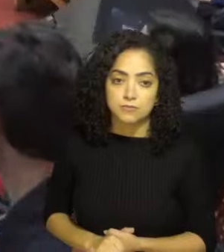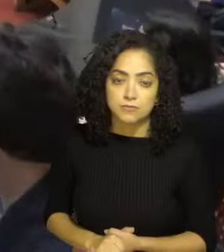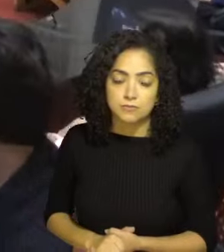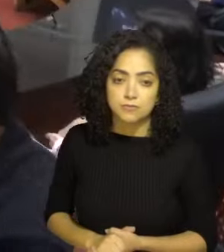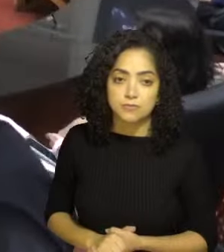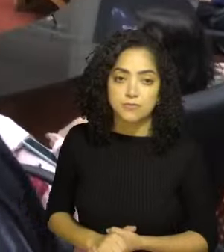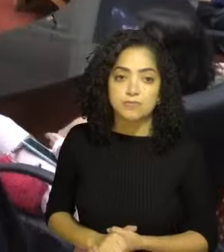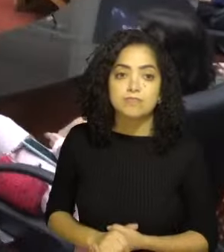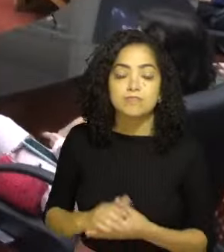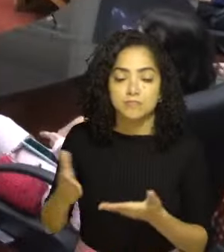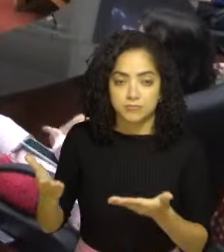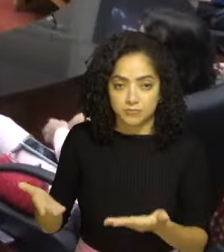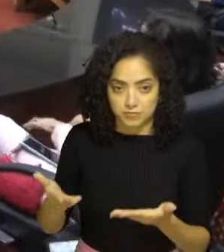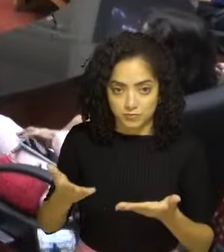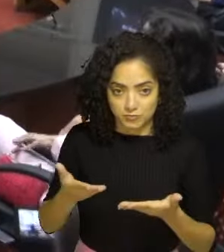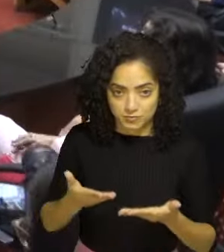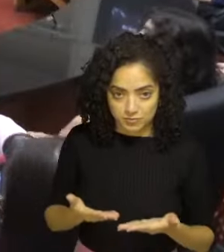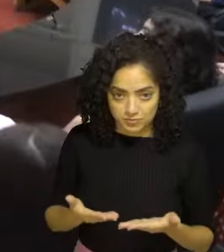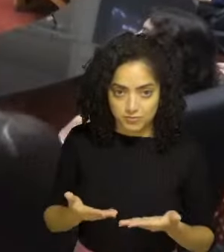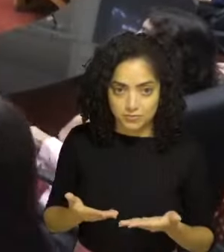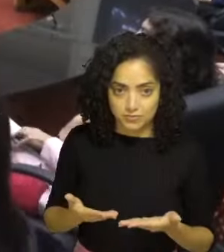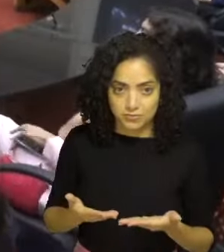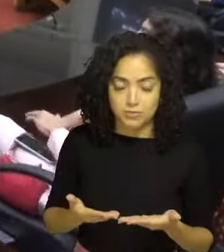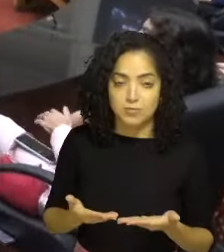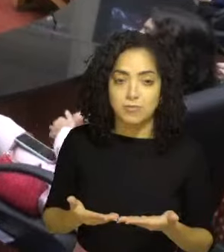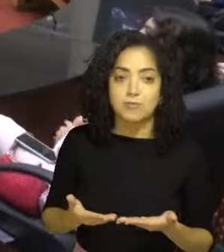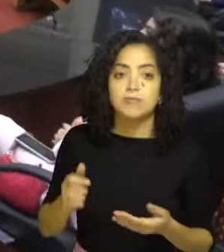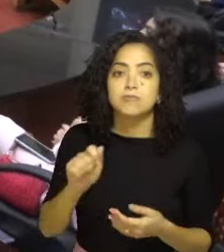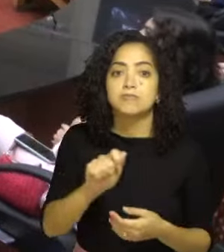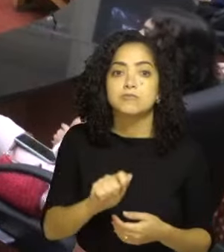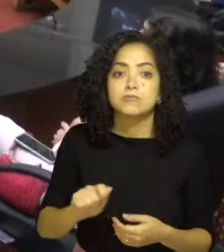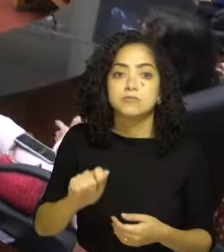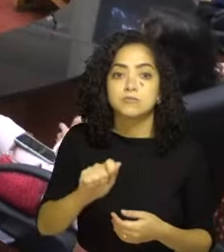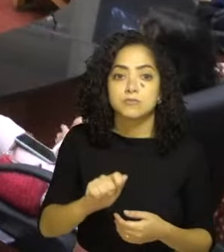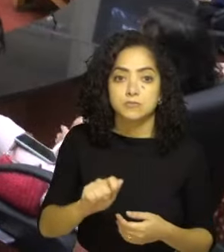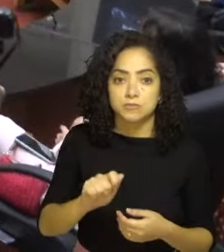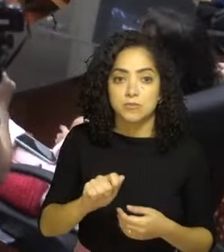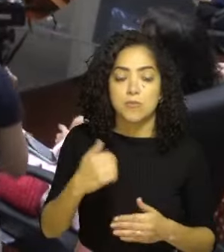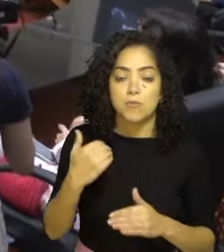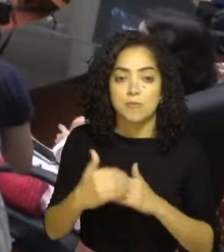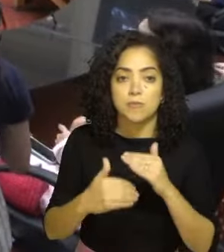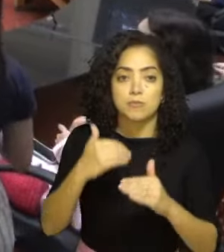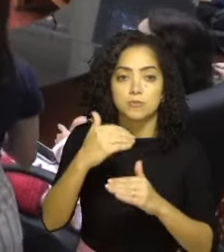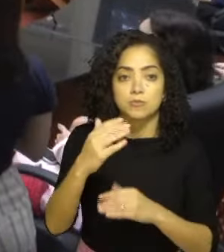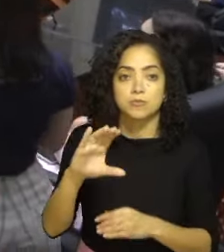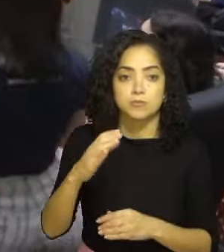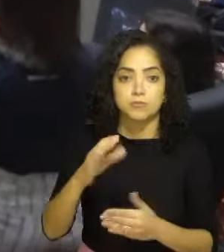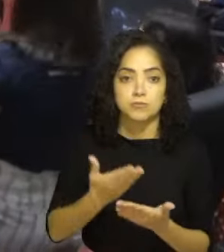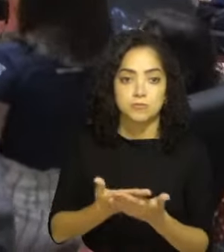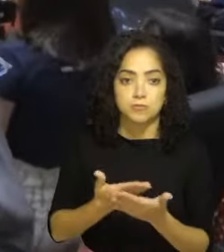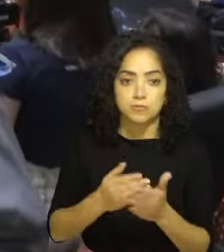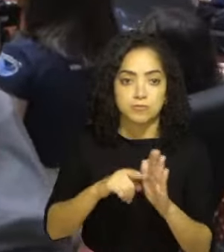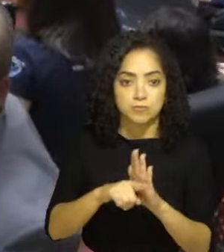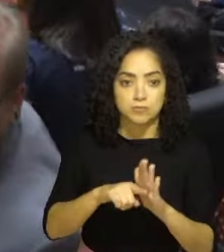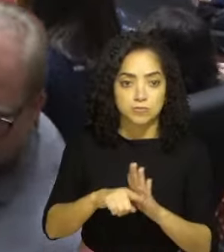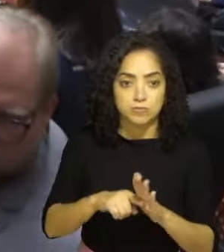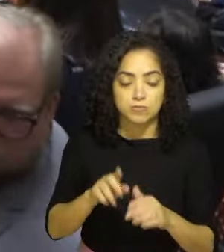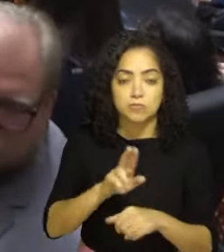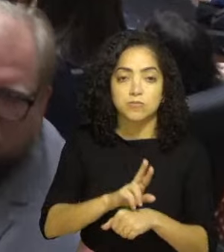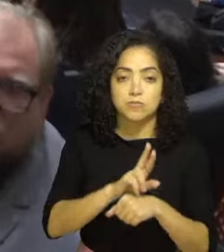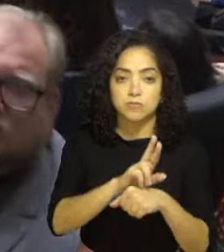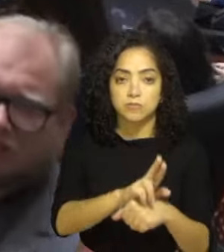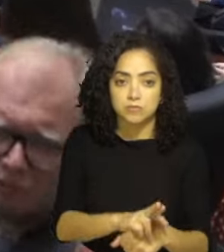Convidamos para receber a homenagem à Sociedade Brasileira para o Progresso da Ciência Regional Sul, neste ato representada